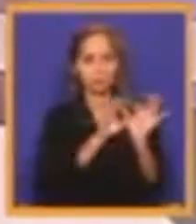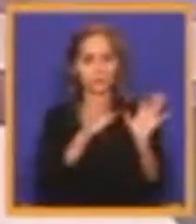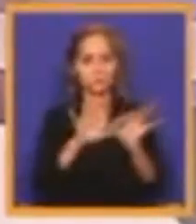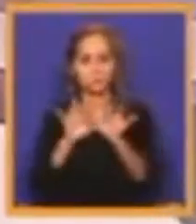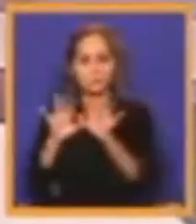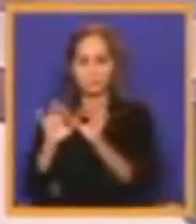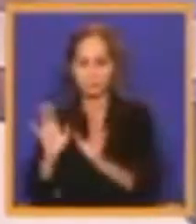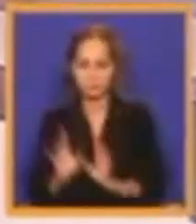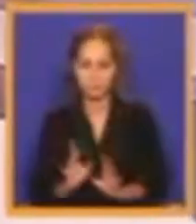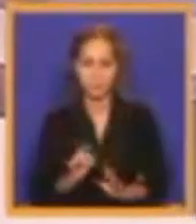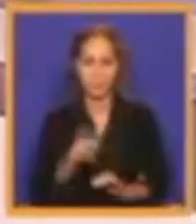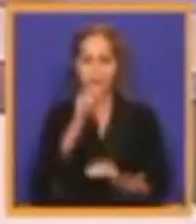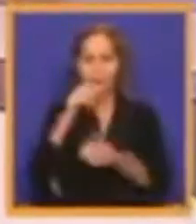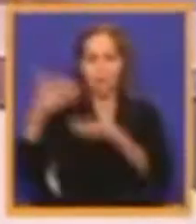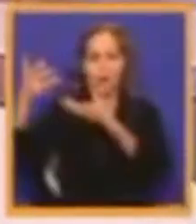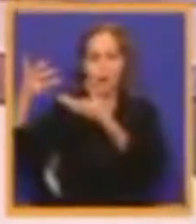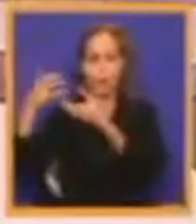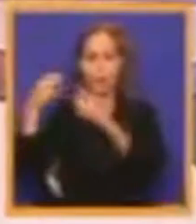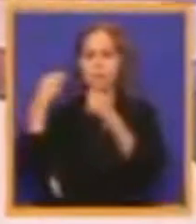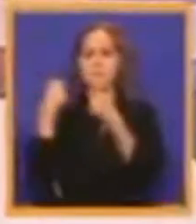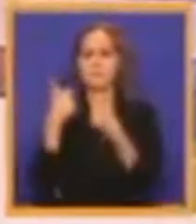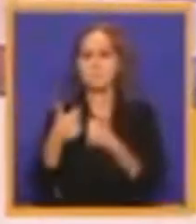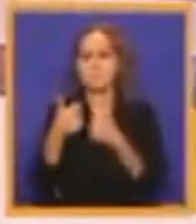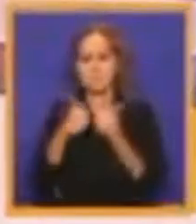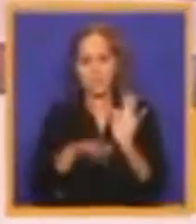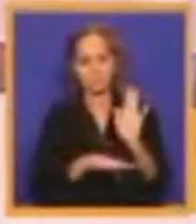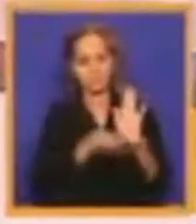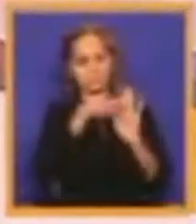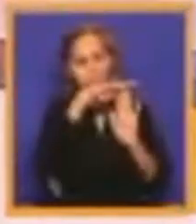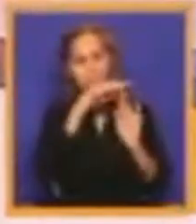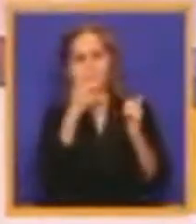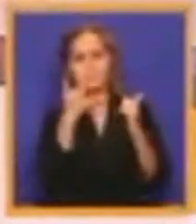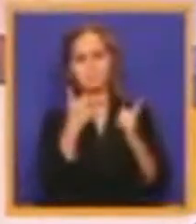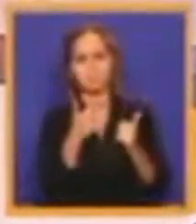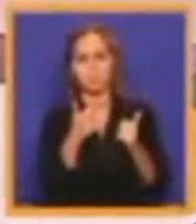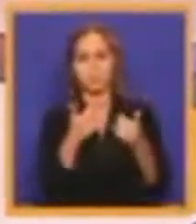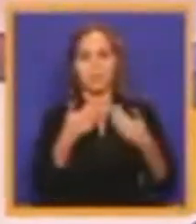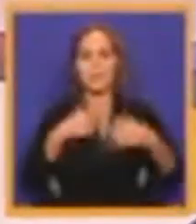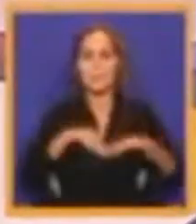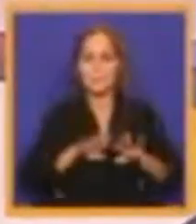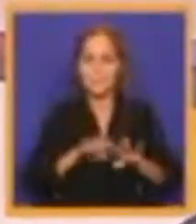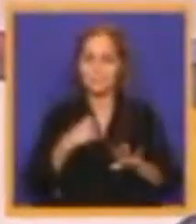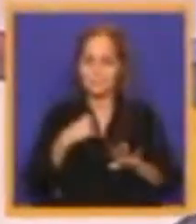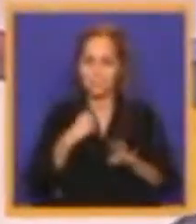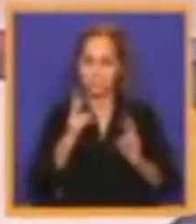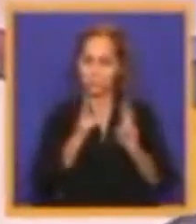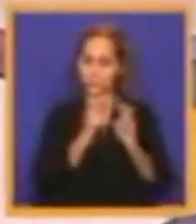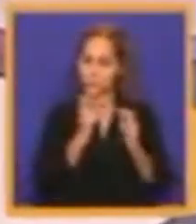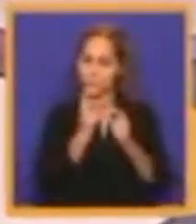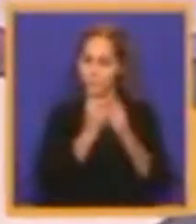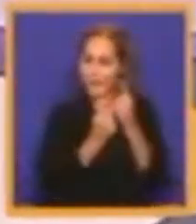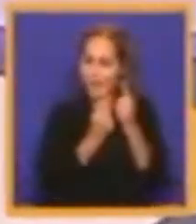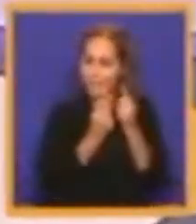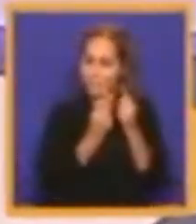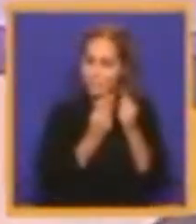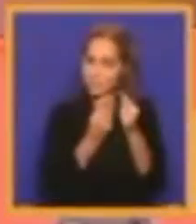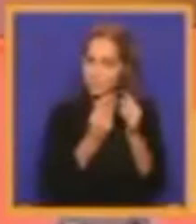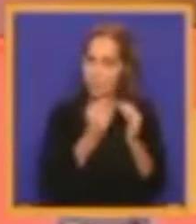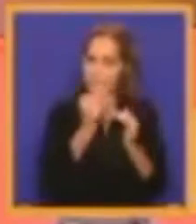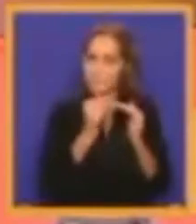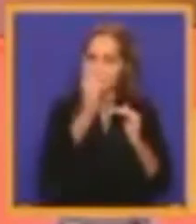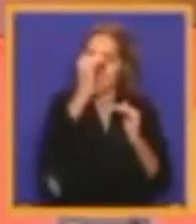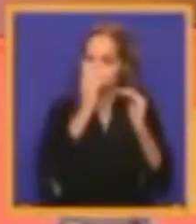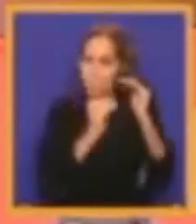gente amuada. O aquário está muito bem classificado de uma maneira geral, mas mesmo assim consigo descobrir aqui alguns que estão mais